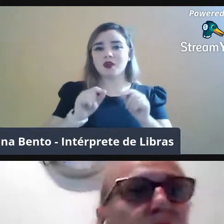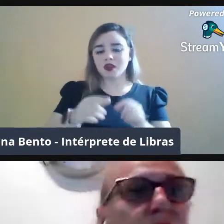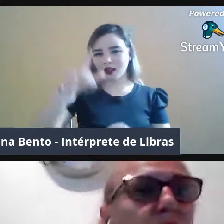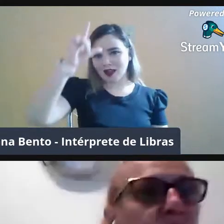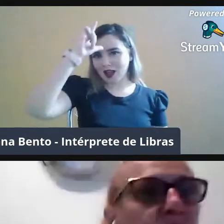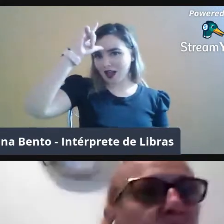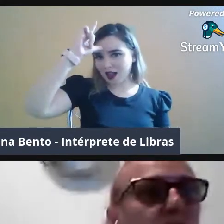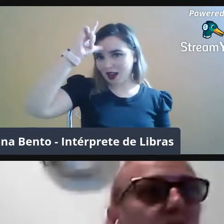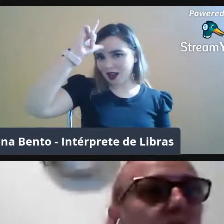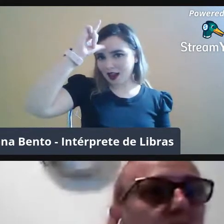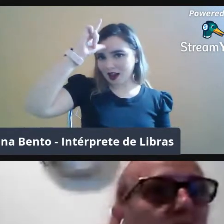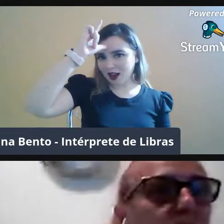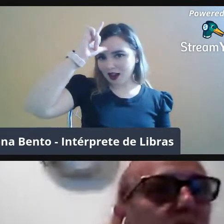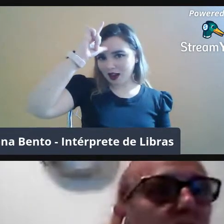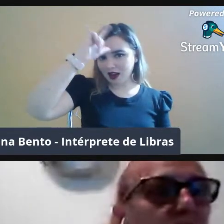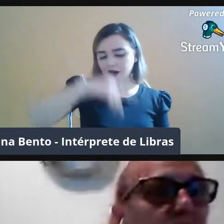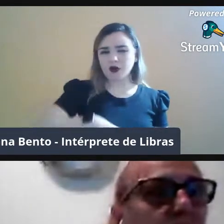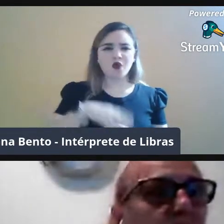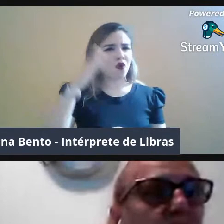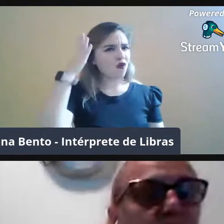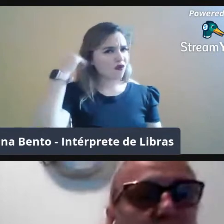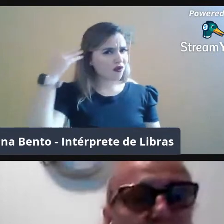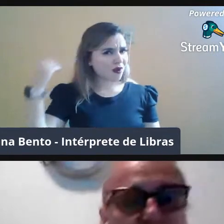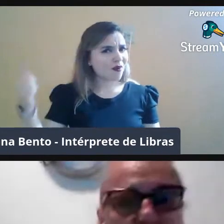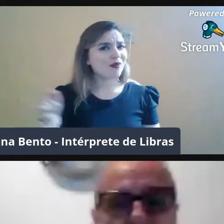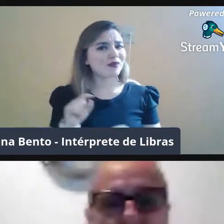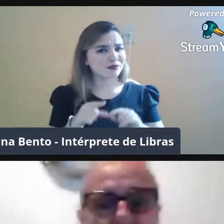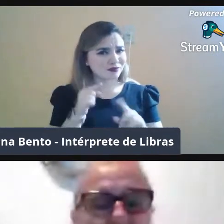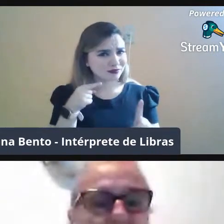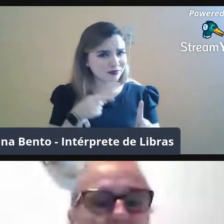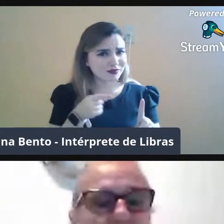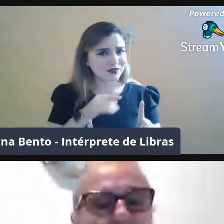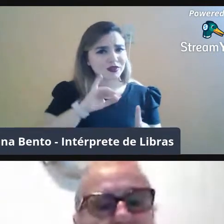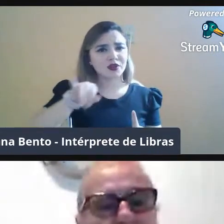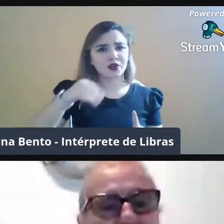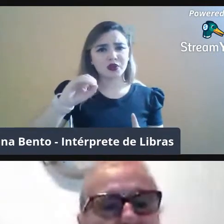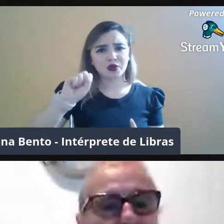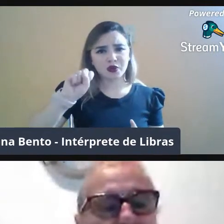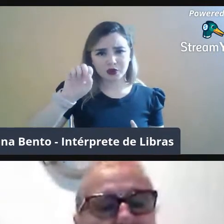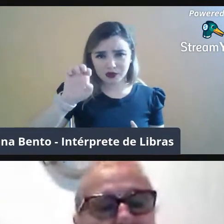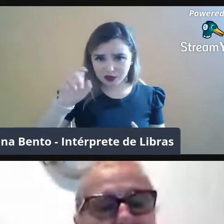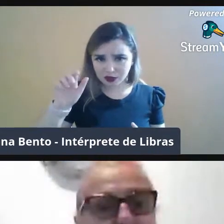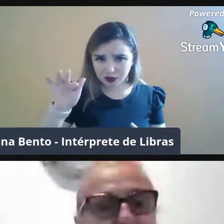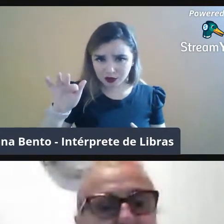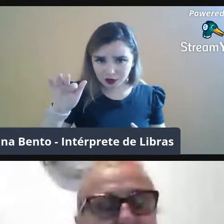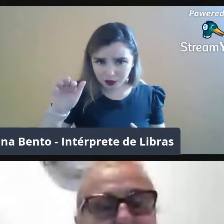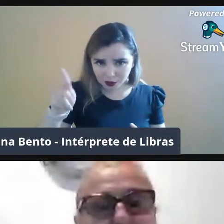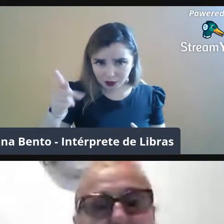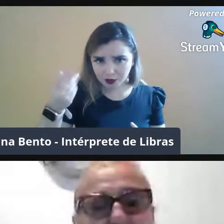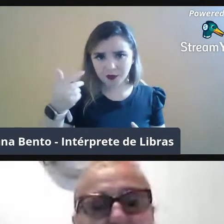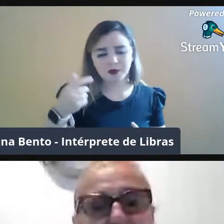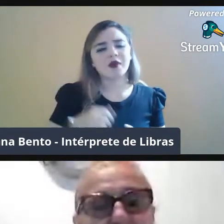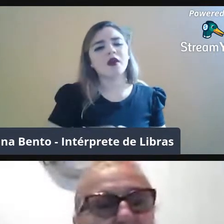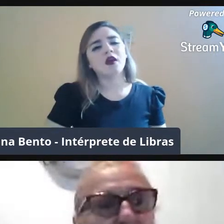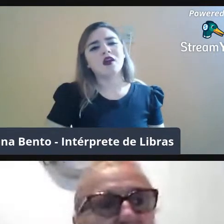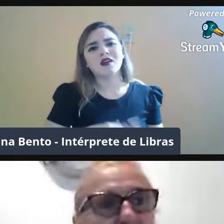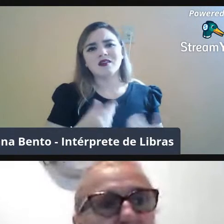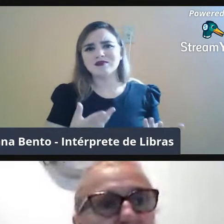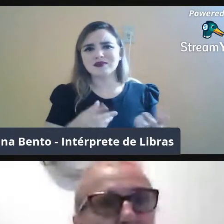Beuys, que ele ficou muito famoso pelas performances dele, né, e tal. E a história dele é bizarra, porque